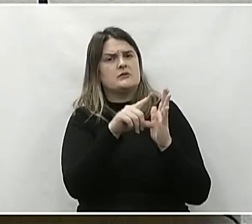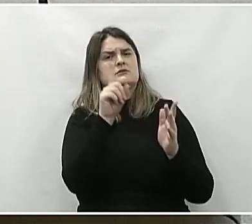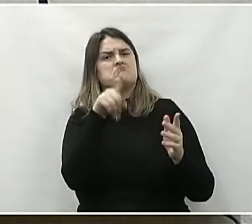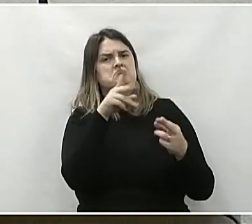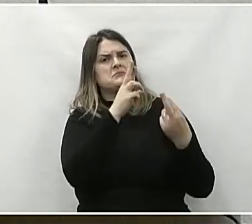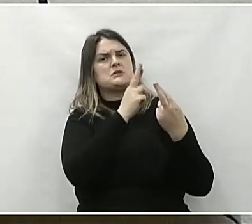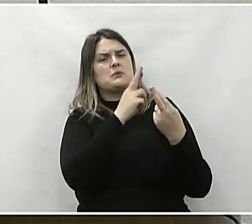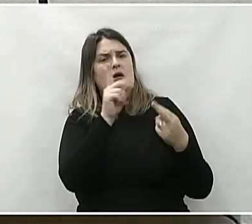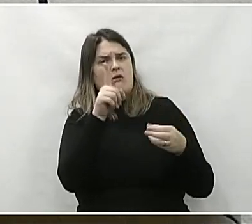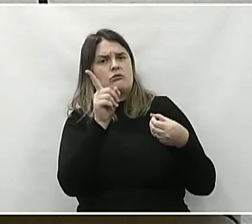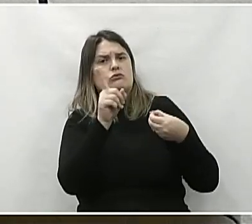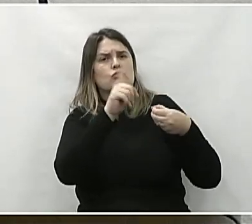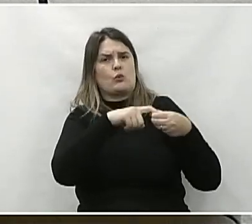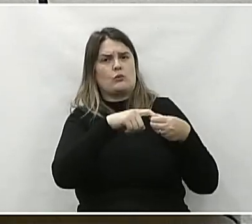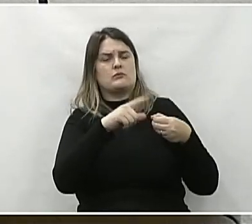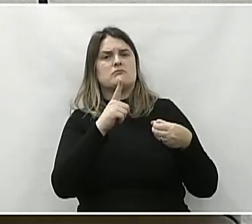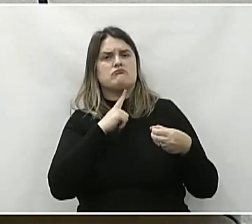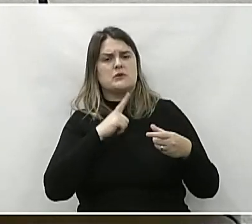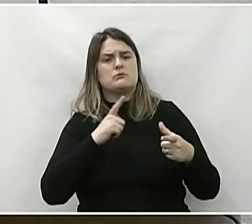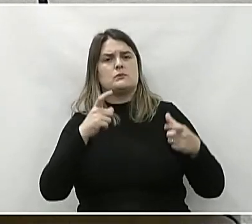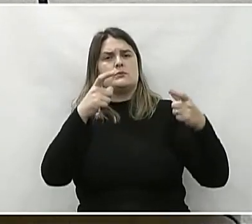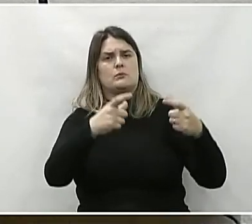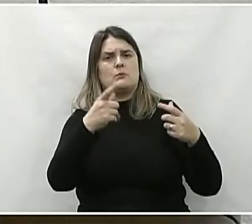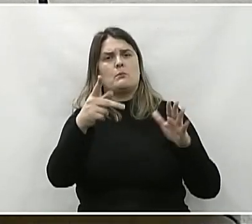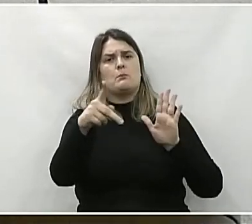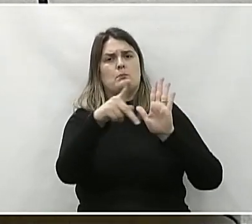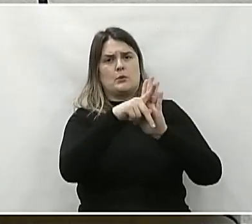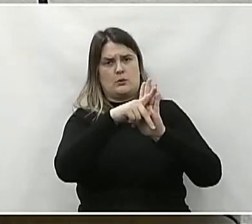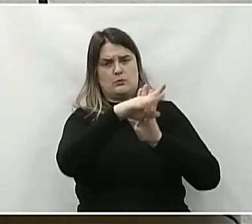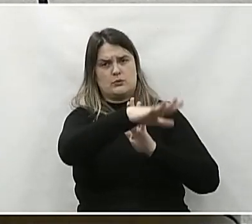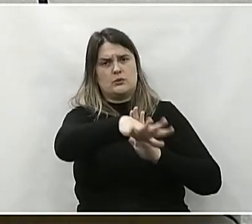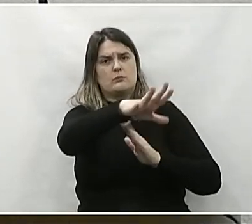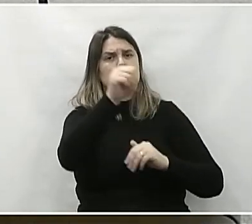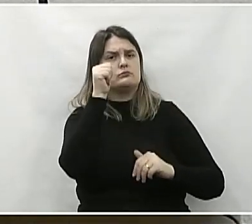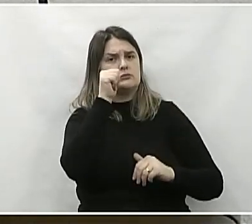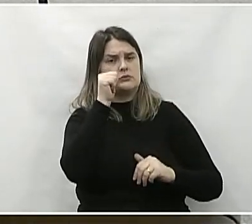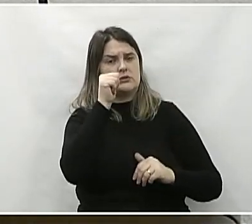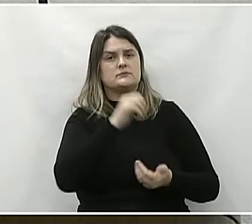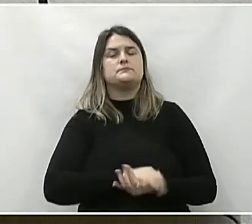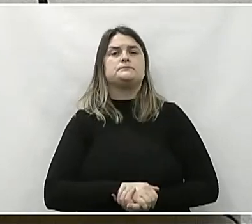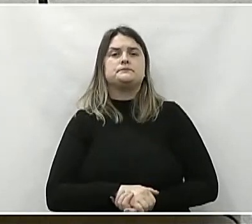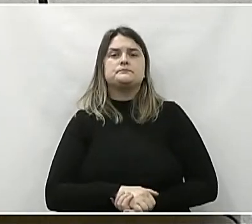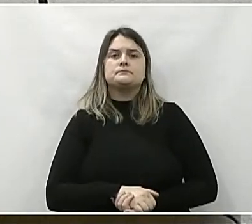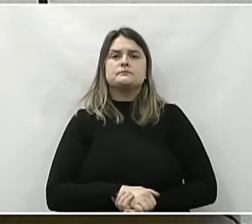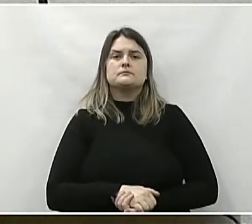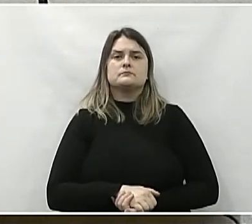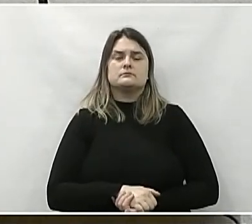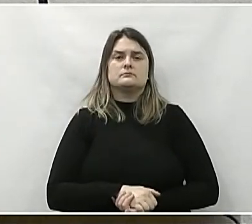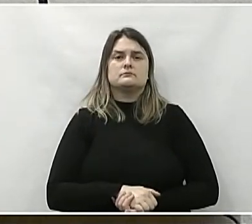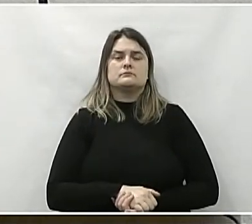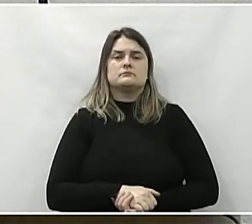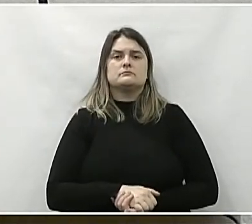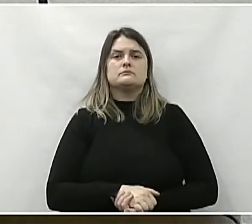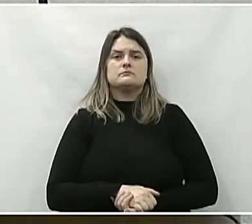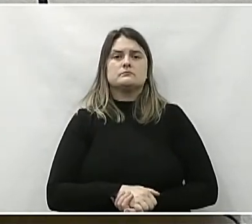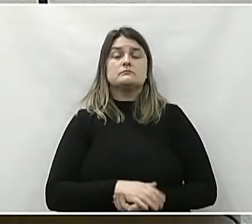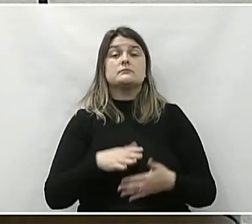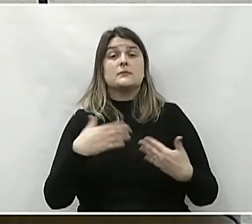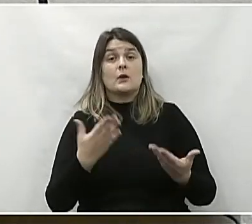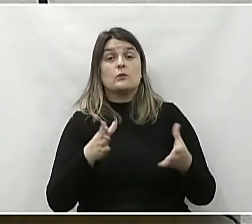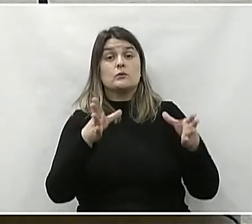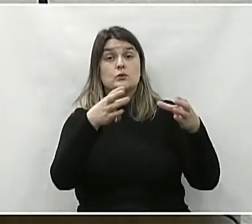e tendo esse espaço que é hoje conquistado por cada uma de vocês e com esse